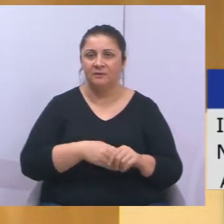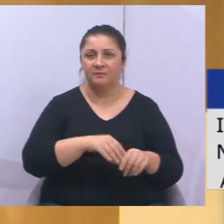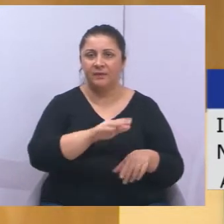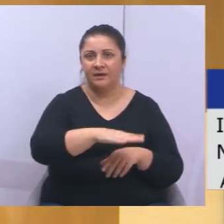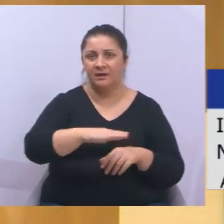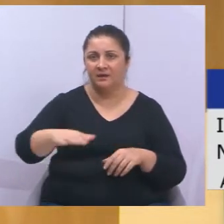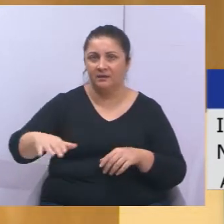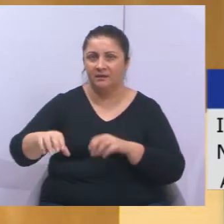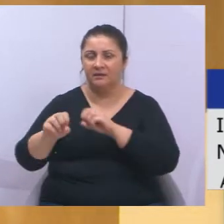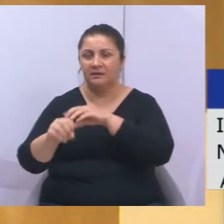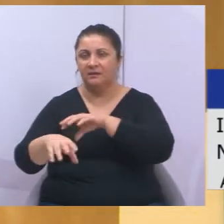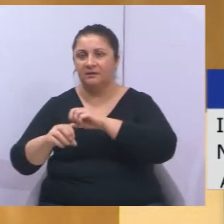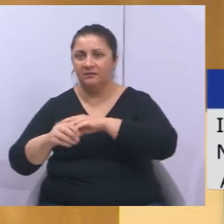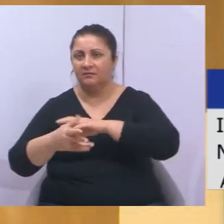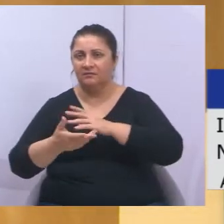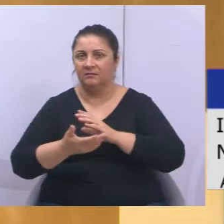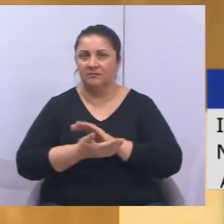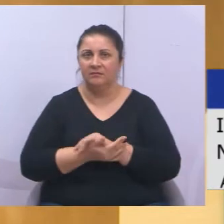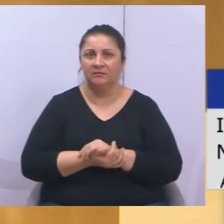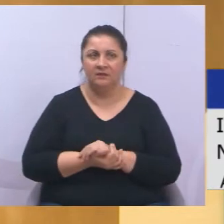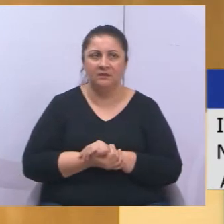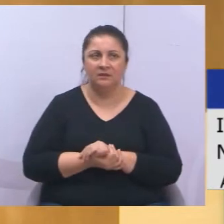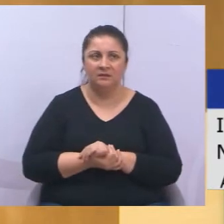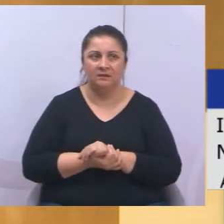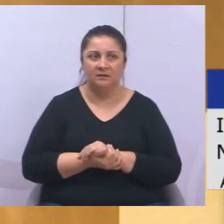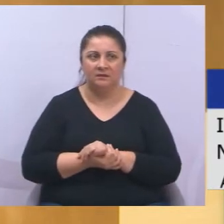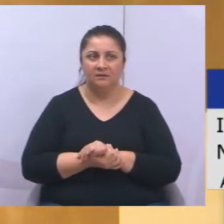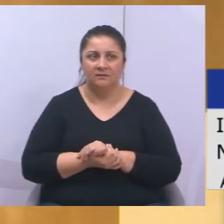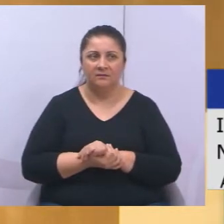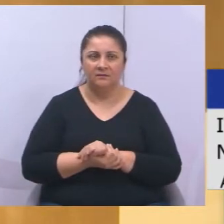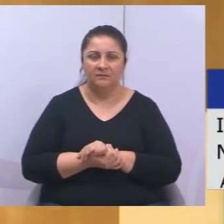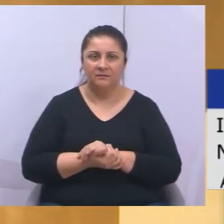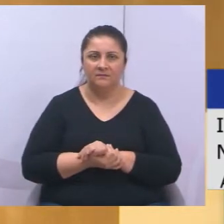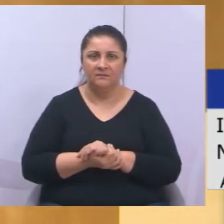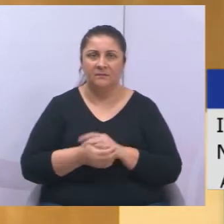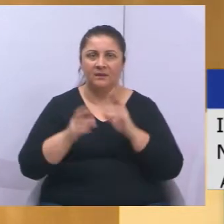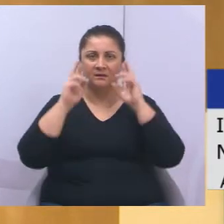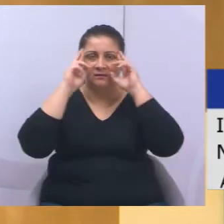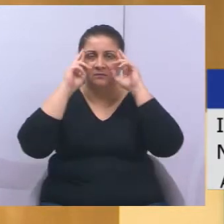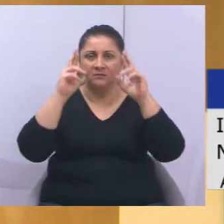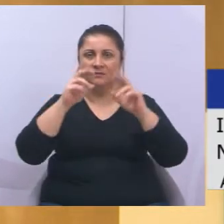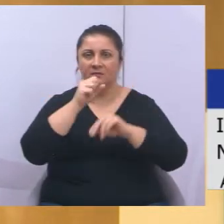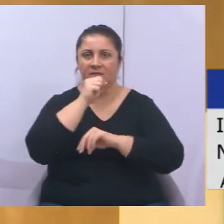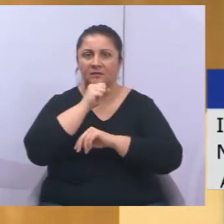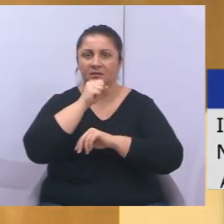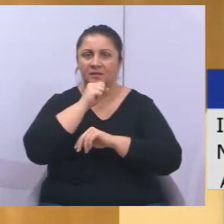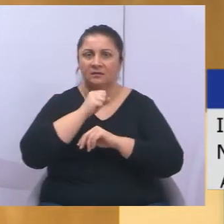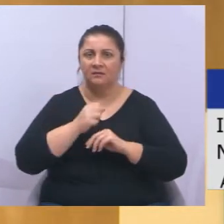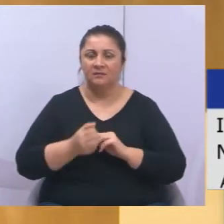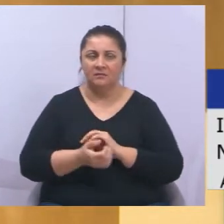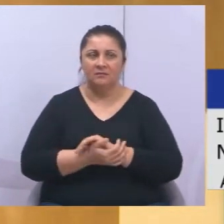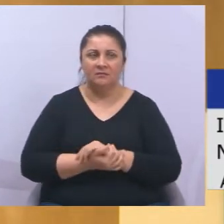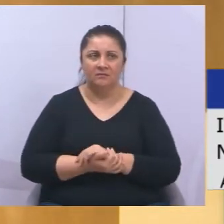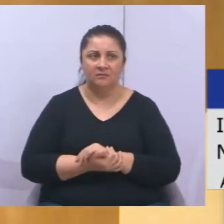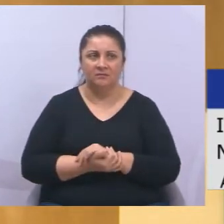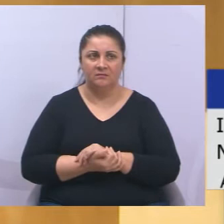um patamar de vida, de respeito com os idosos, com os pais, com a mãe, porque às vezes está lá